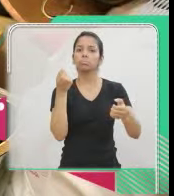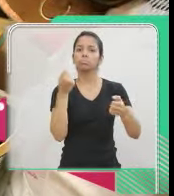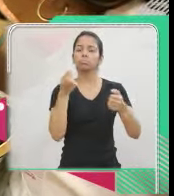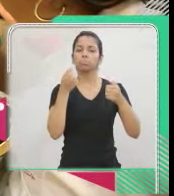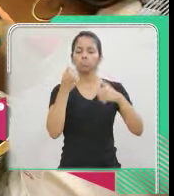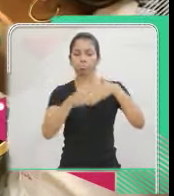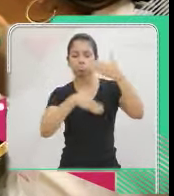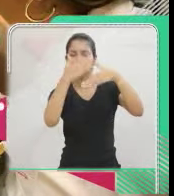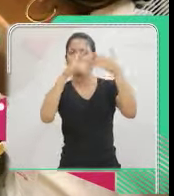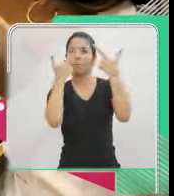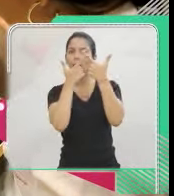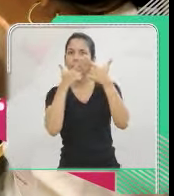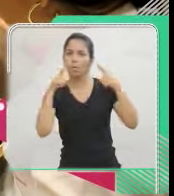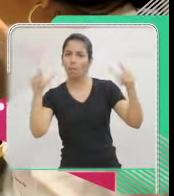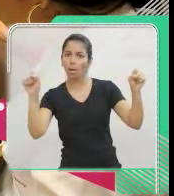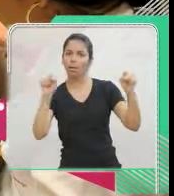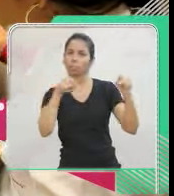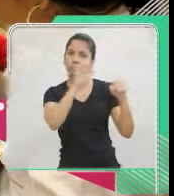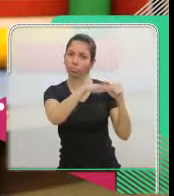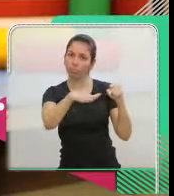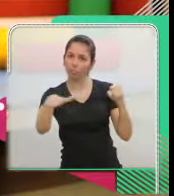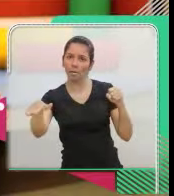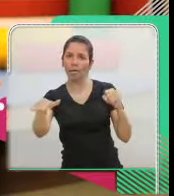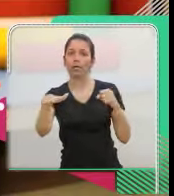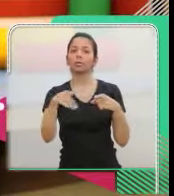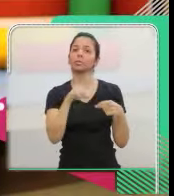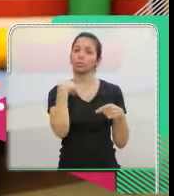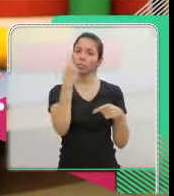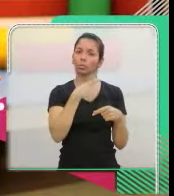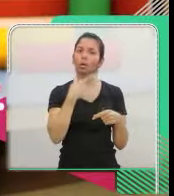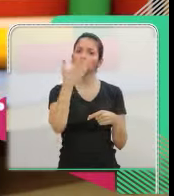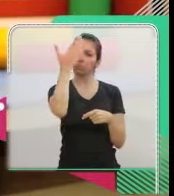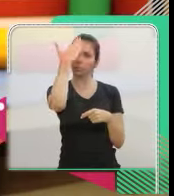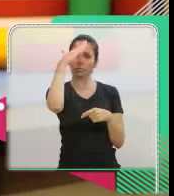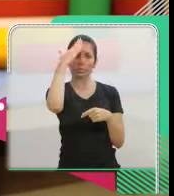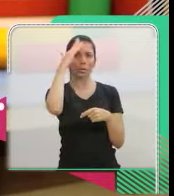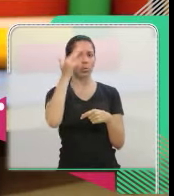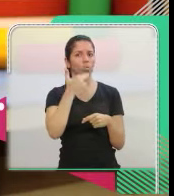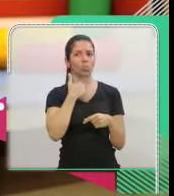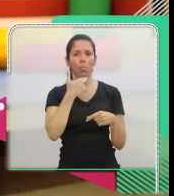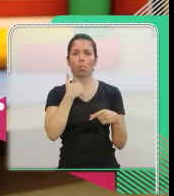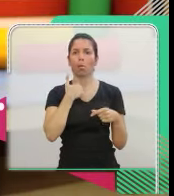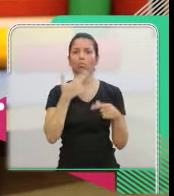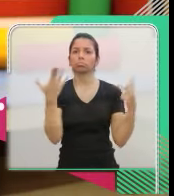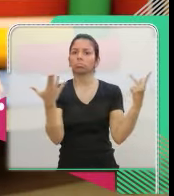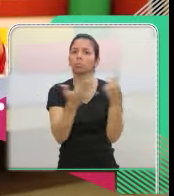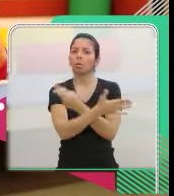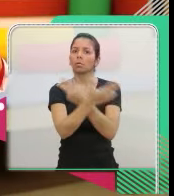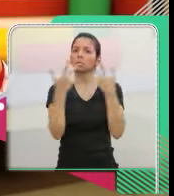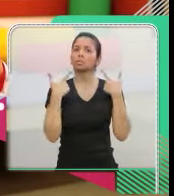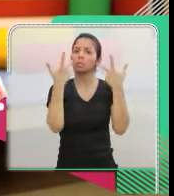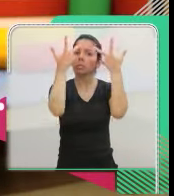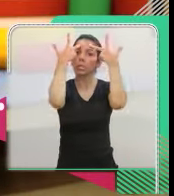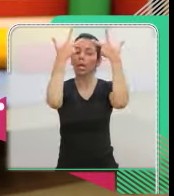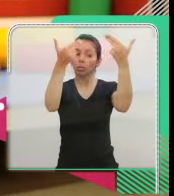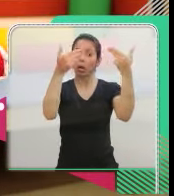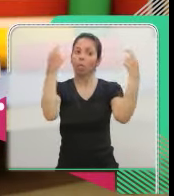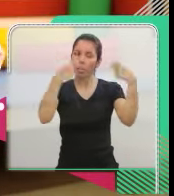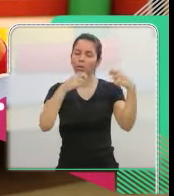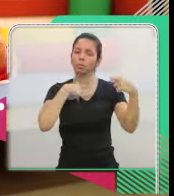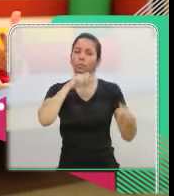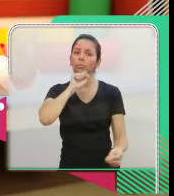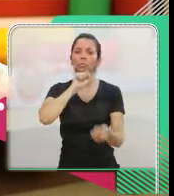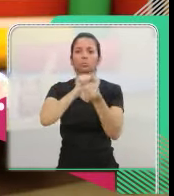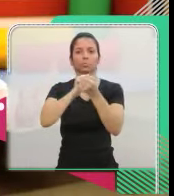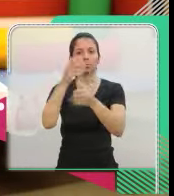que, além de estarmos privilegiando o desenvolvimento da linguagem dessas crianças, nós entendemos que